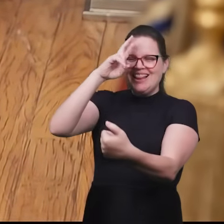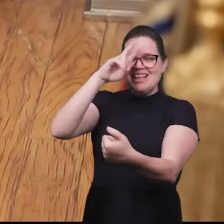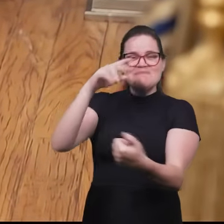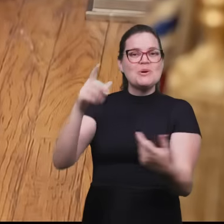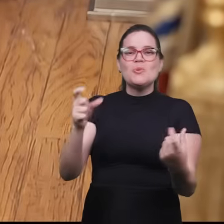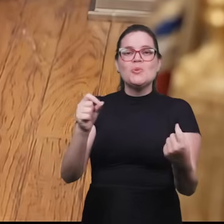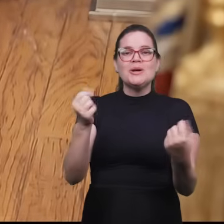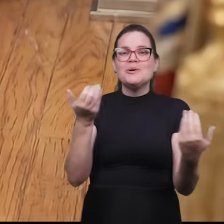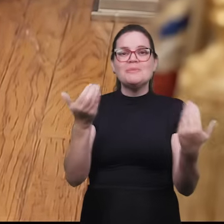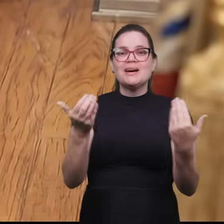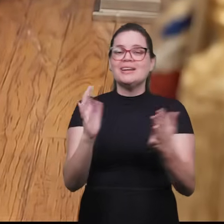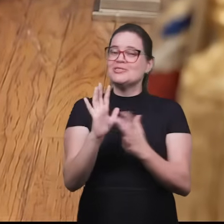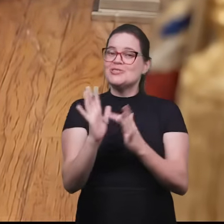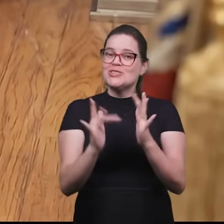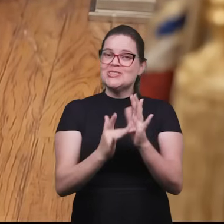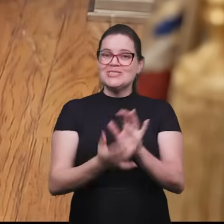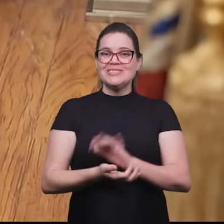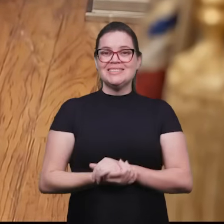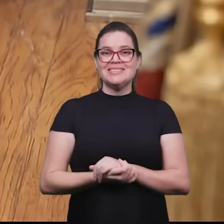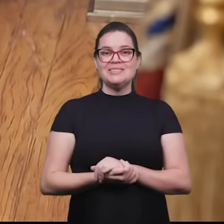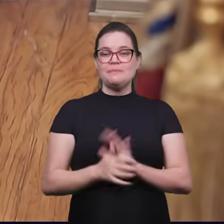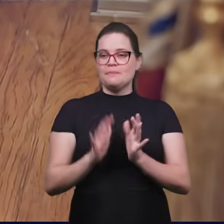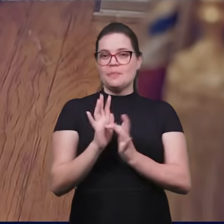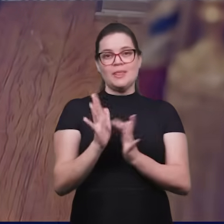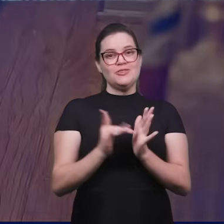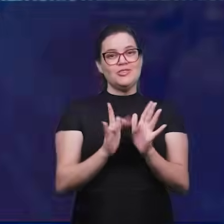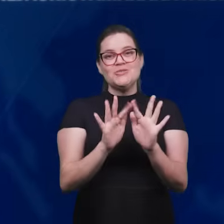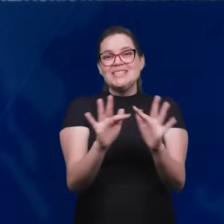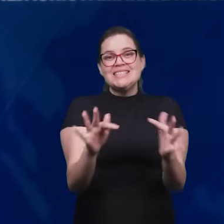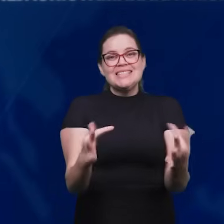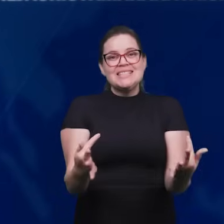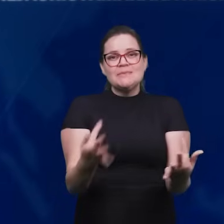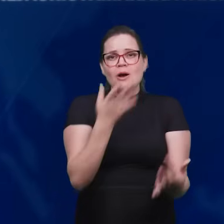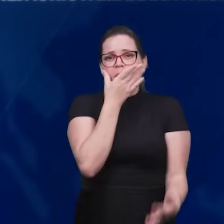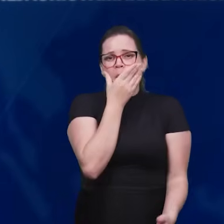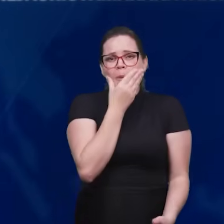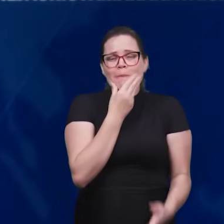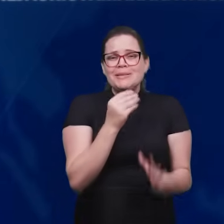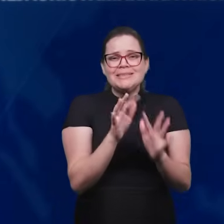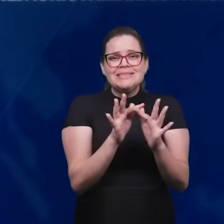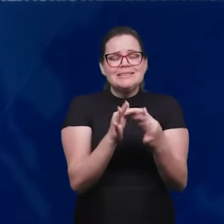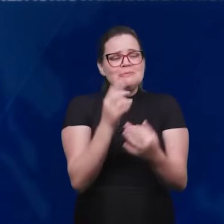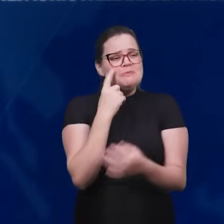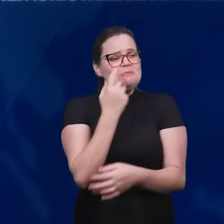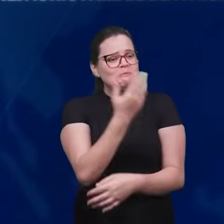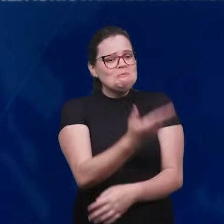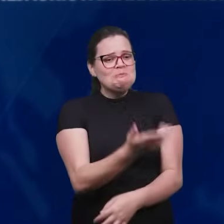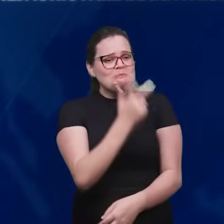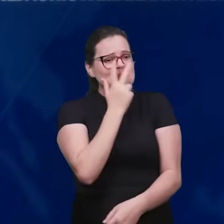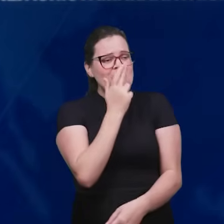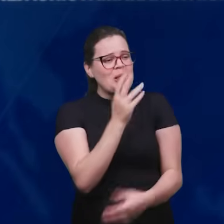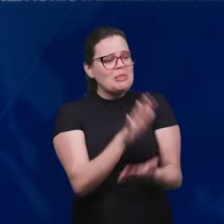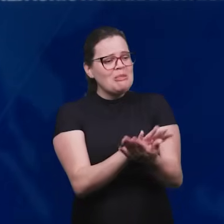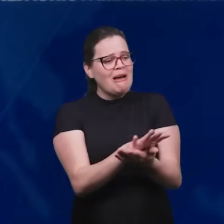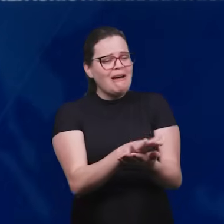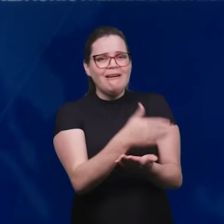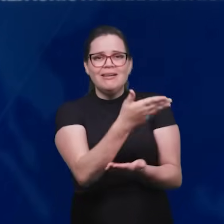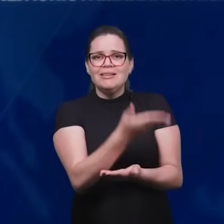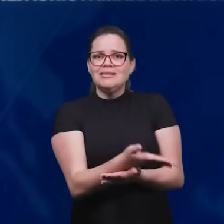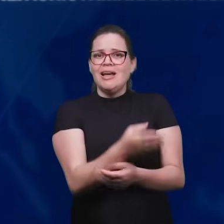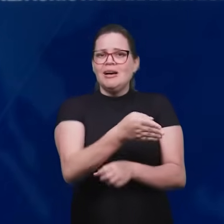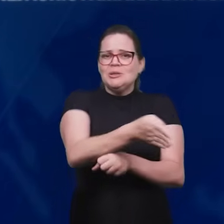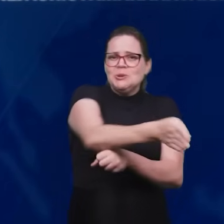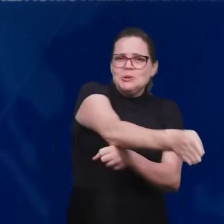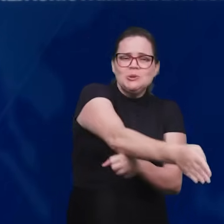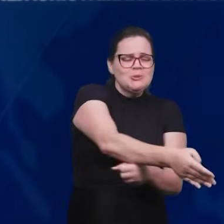Jesus. O Senhor Jesus era assim como aquela tenda, um homem simples, se fez homem, carpinteiro, homem